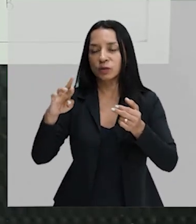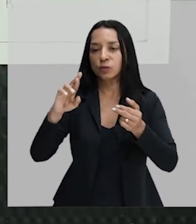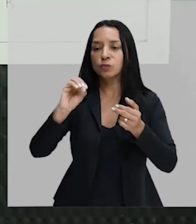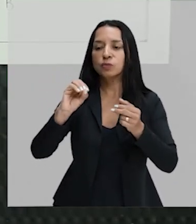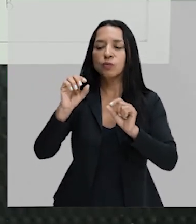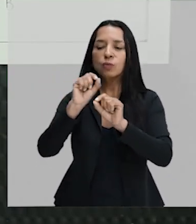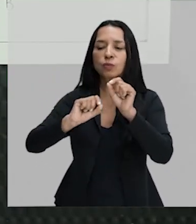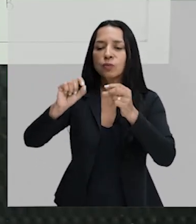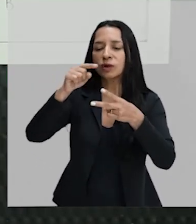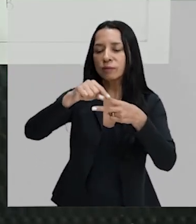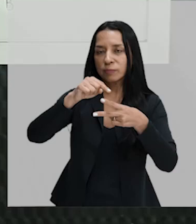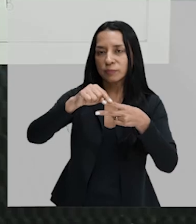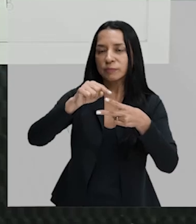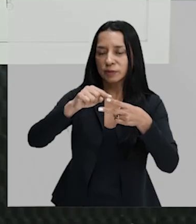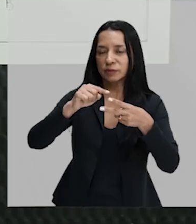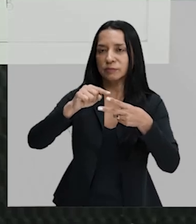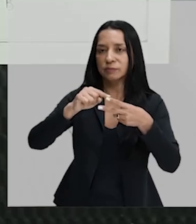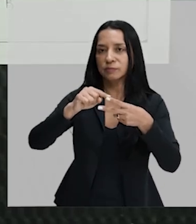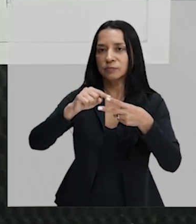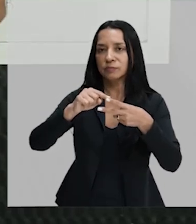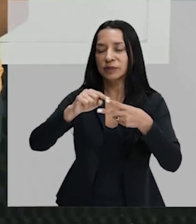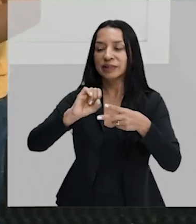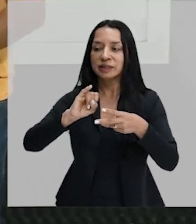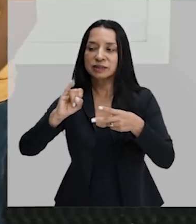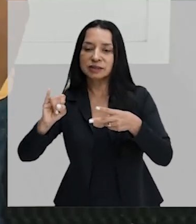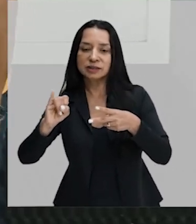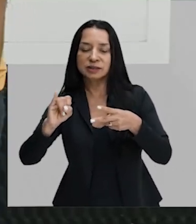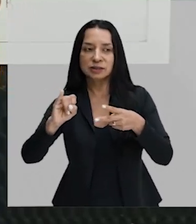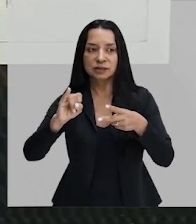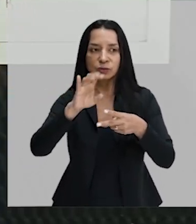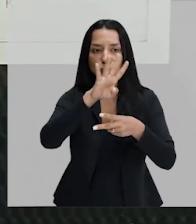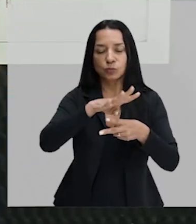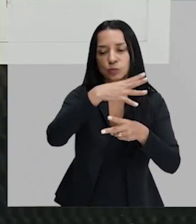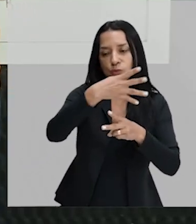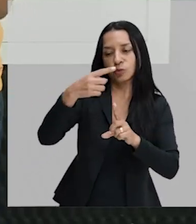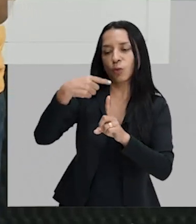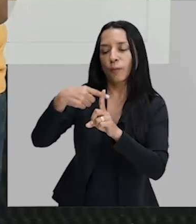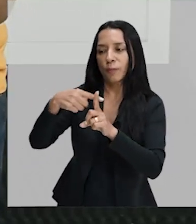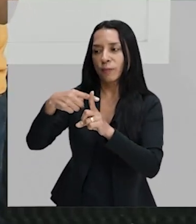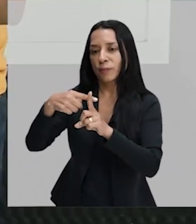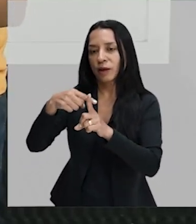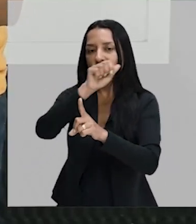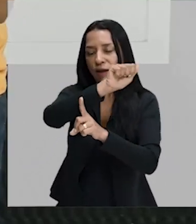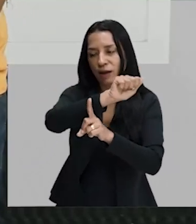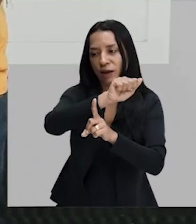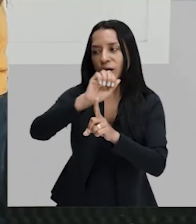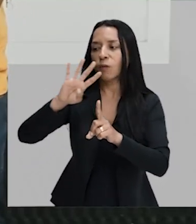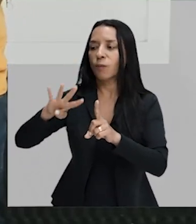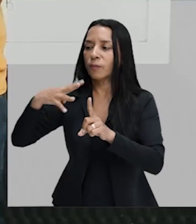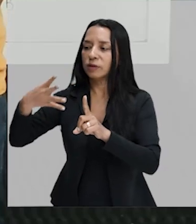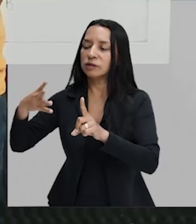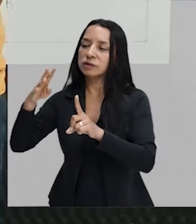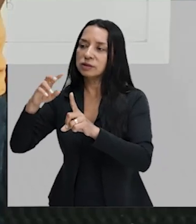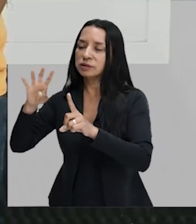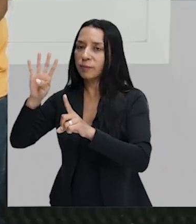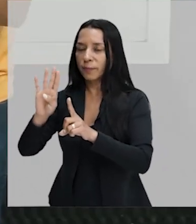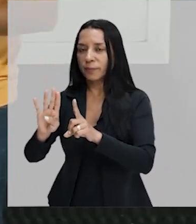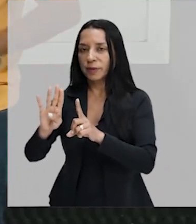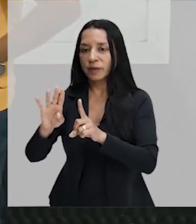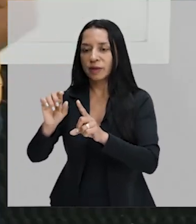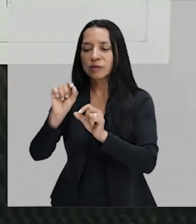a matriz A com a matriz B, tá? Esse A e B são matrizes, tá? A gente representa as matrizes por